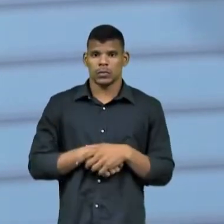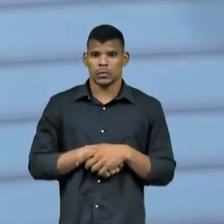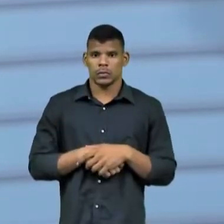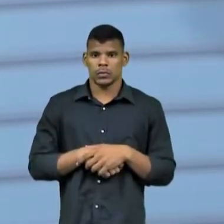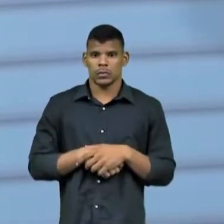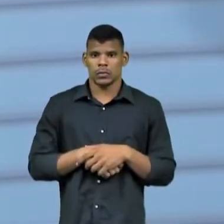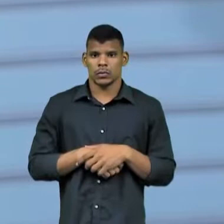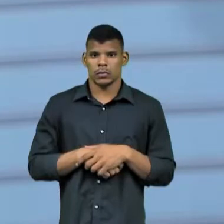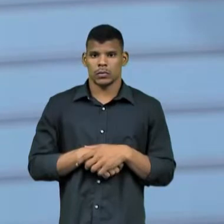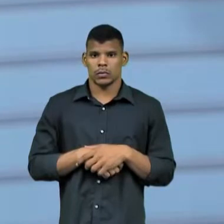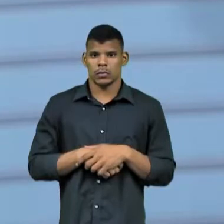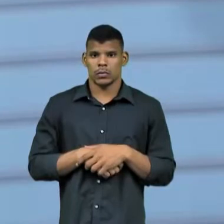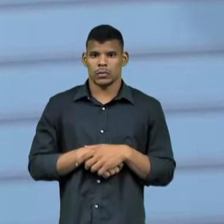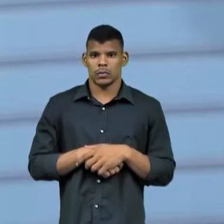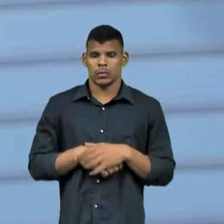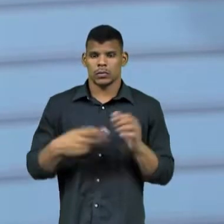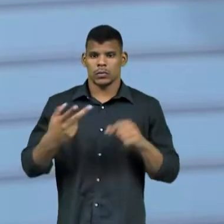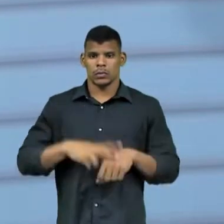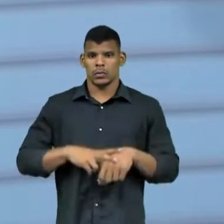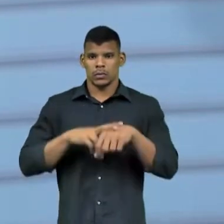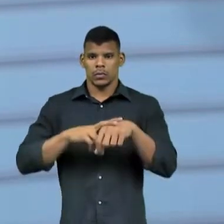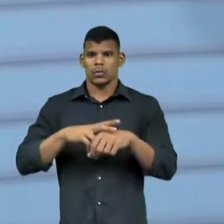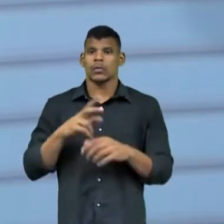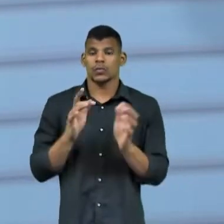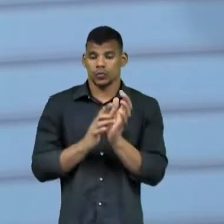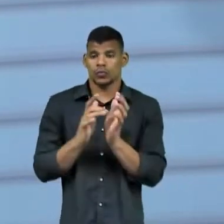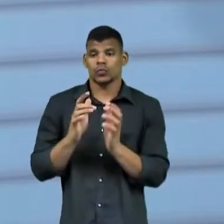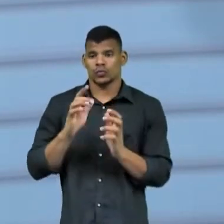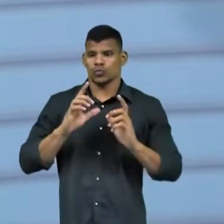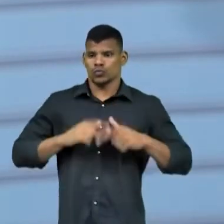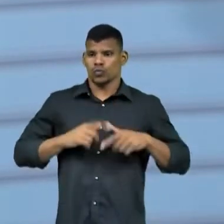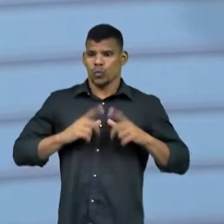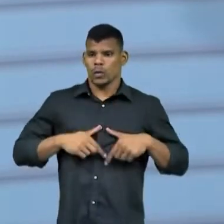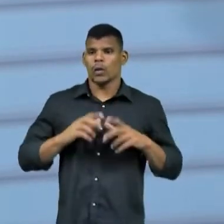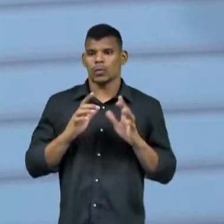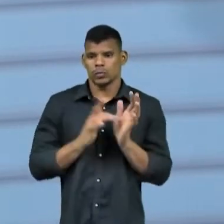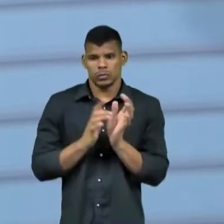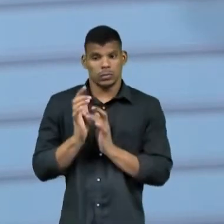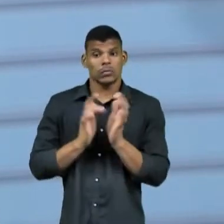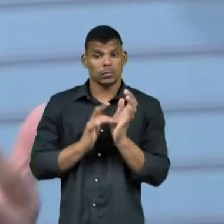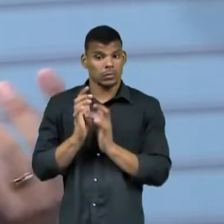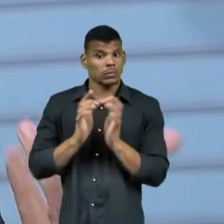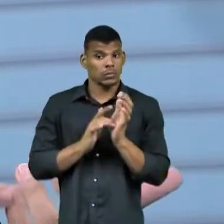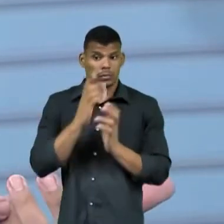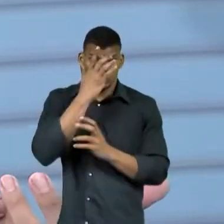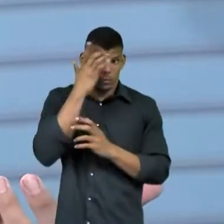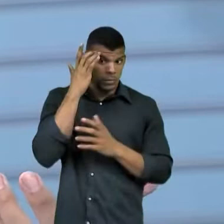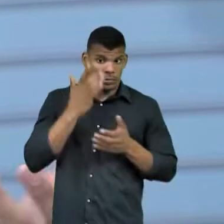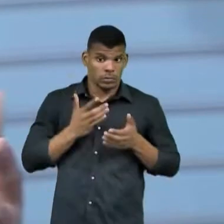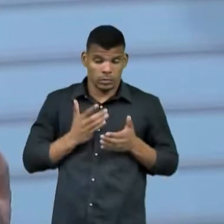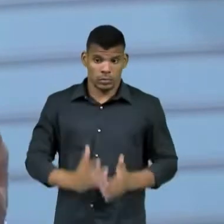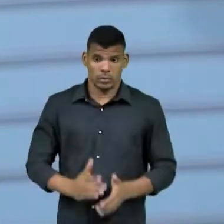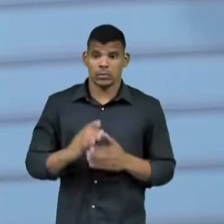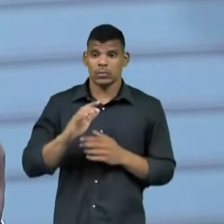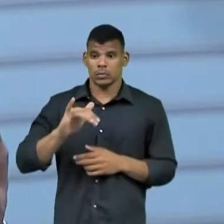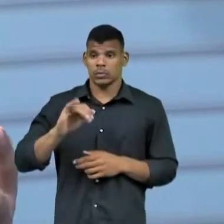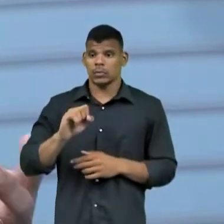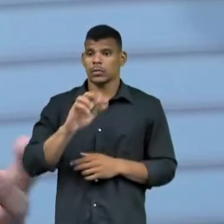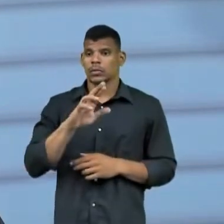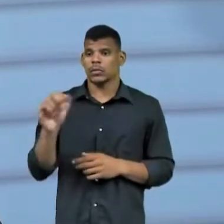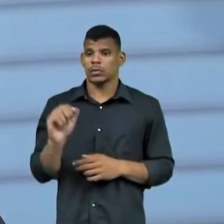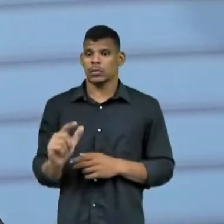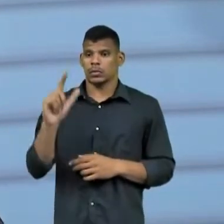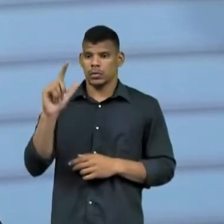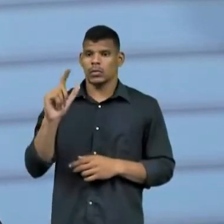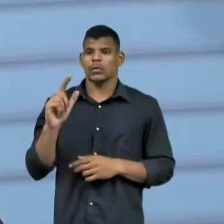Galileu né e judeu judeu né E aí ele ele e e eh eh a pessoa que nasce em Israel né Israelita tá e o